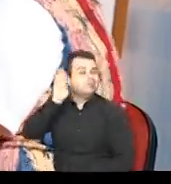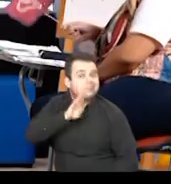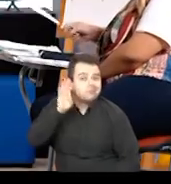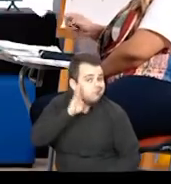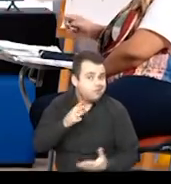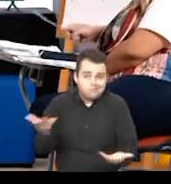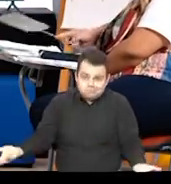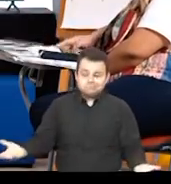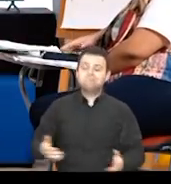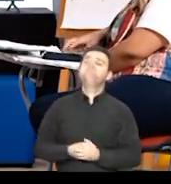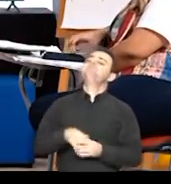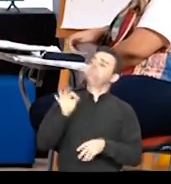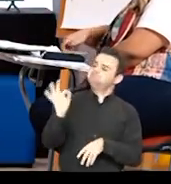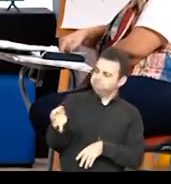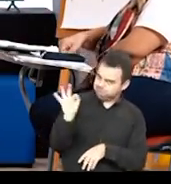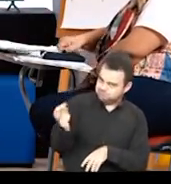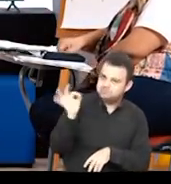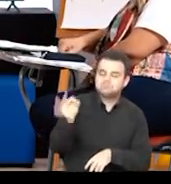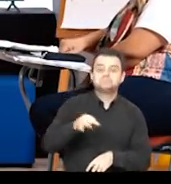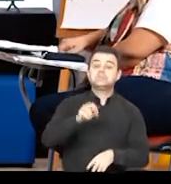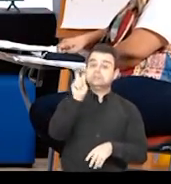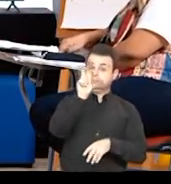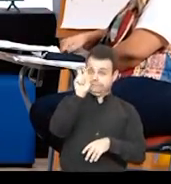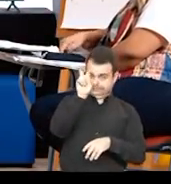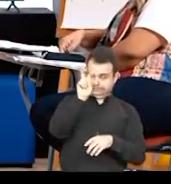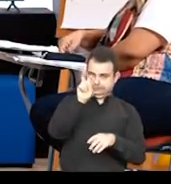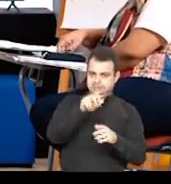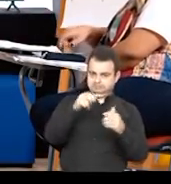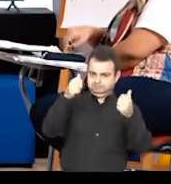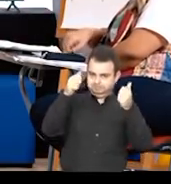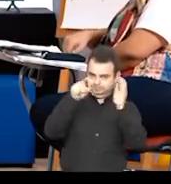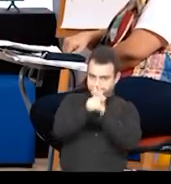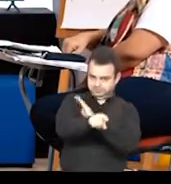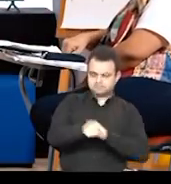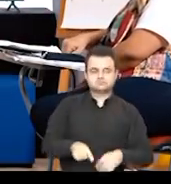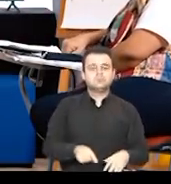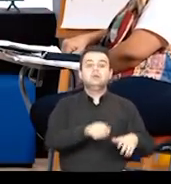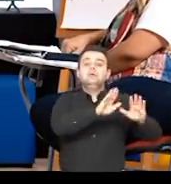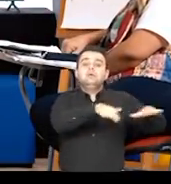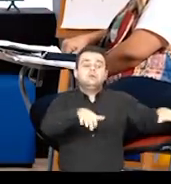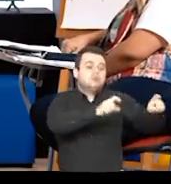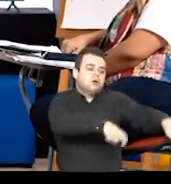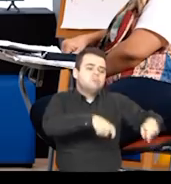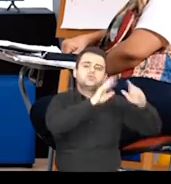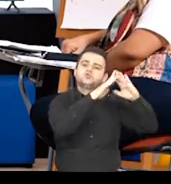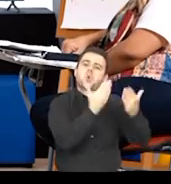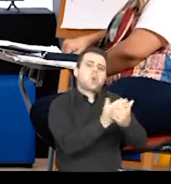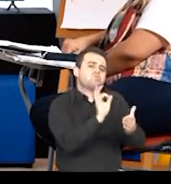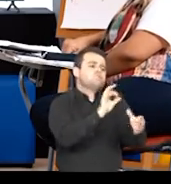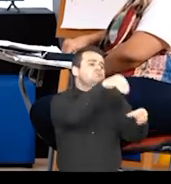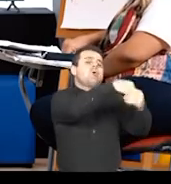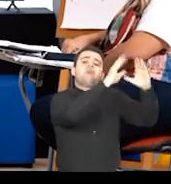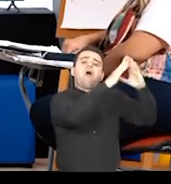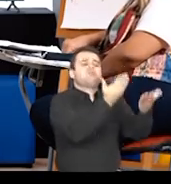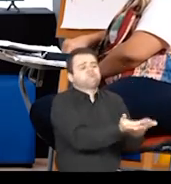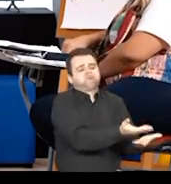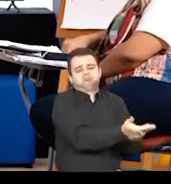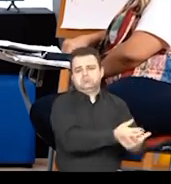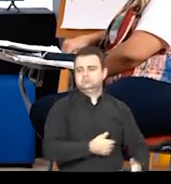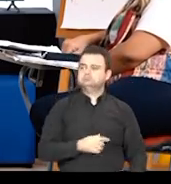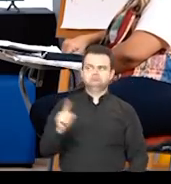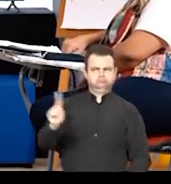legal. Isso mesmo. Quinta afirmativa. Crianças do campo não vão para a escola, estudam em casa.